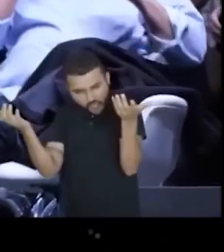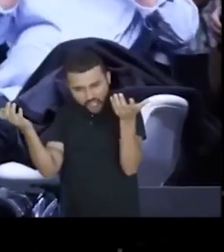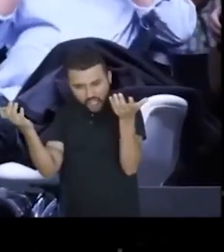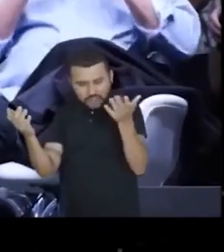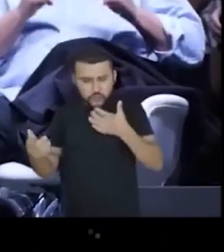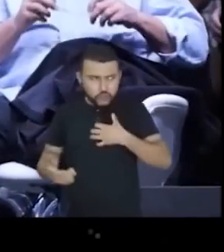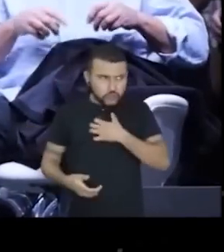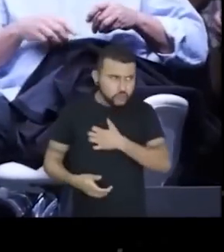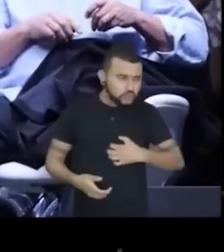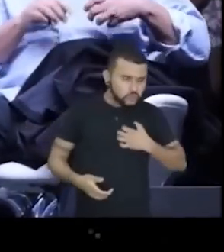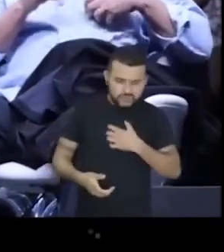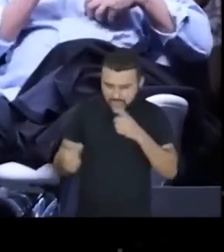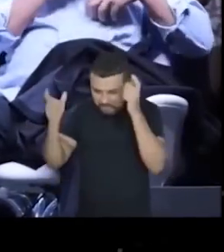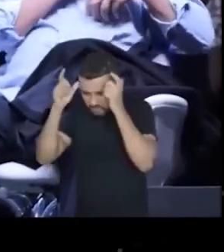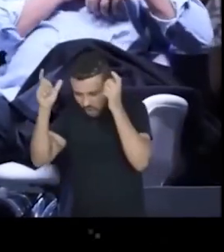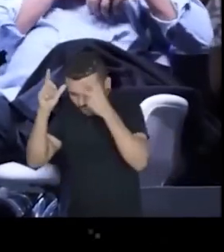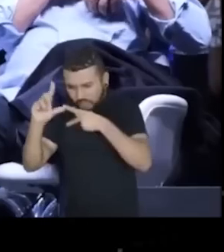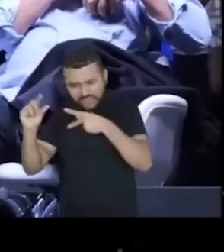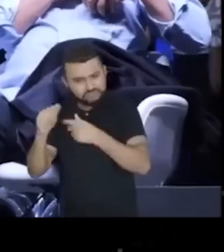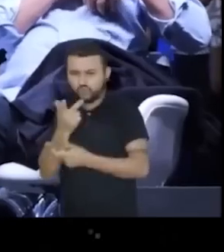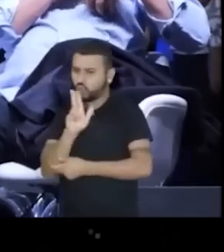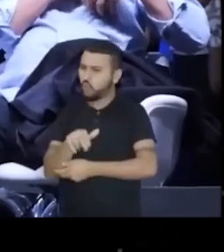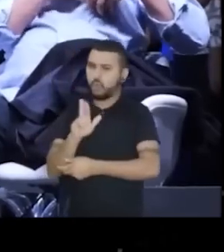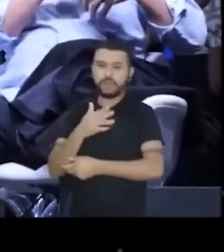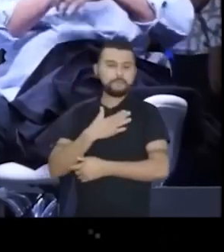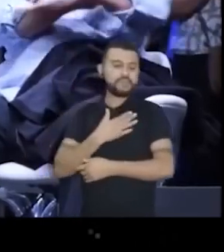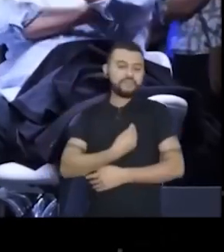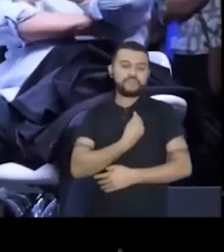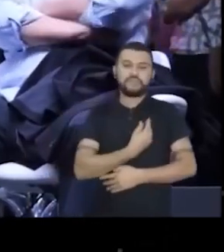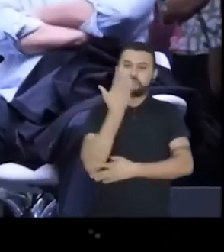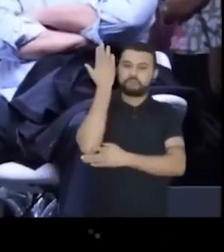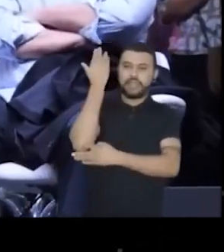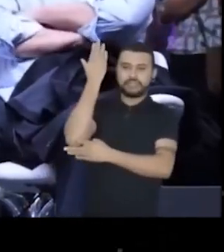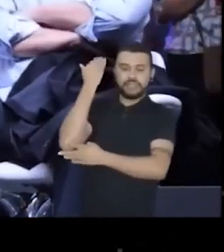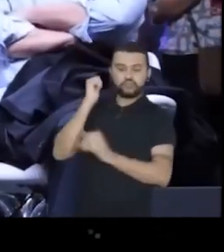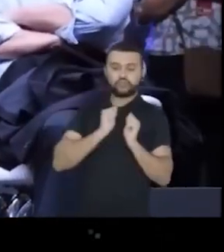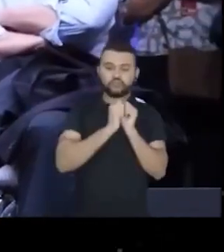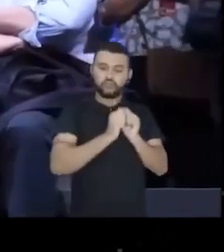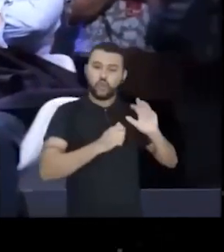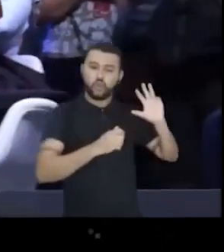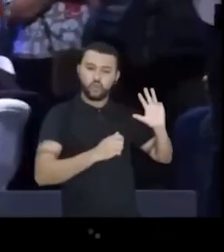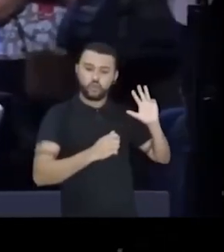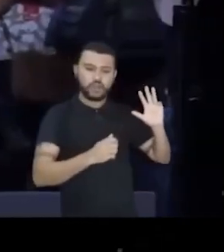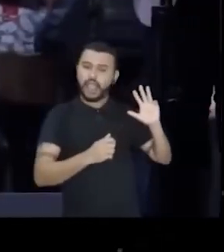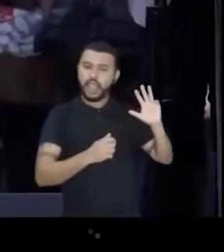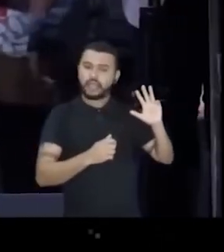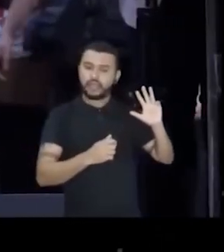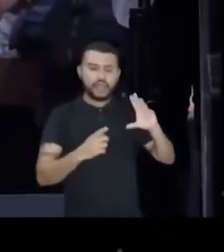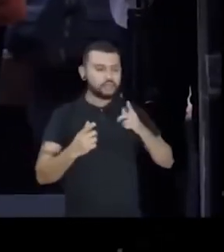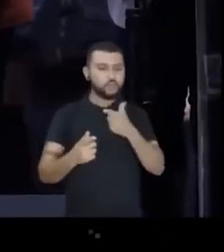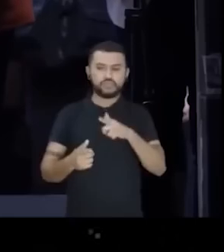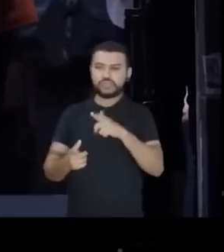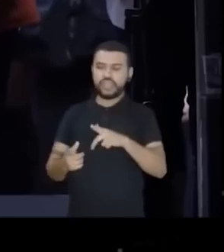porque jamais, na minha época e na época do presidente Lula, teve